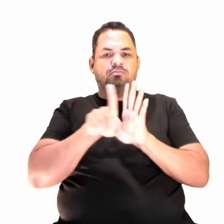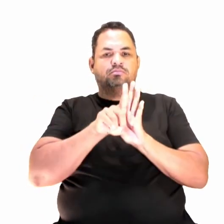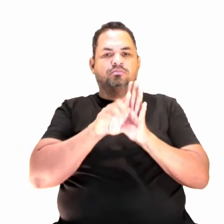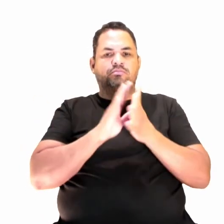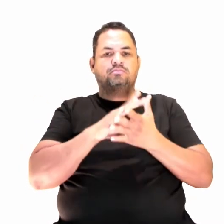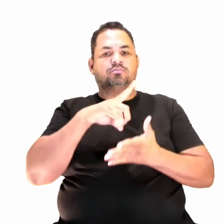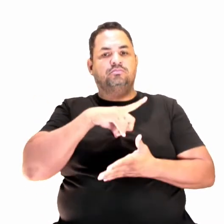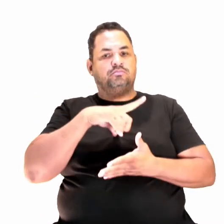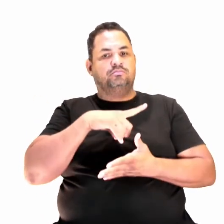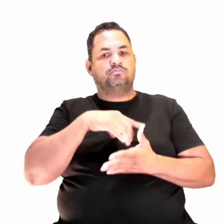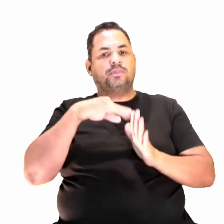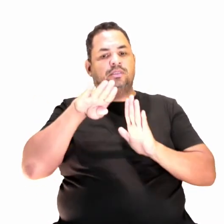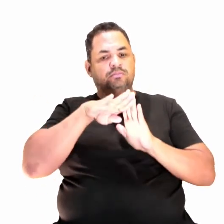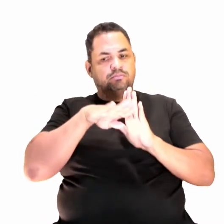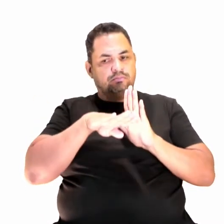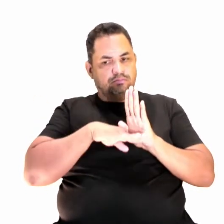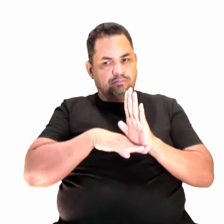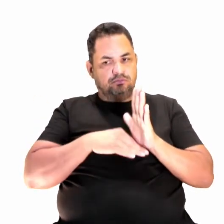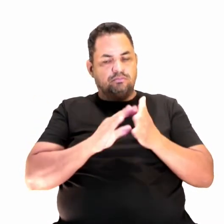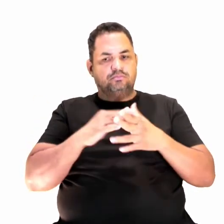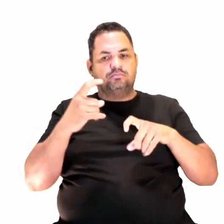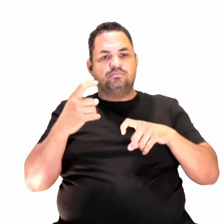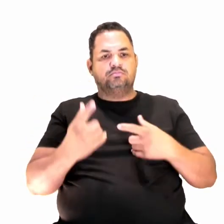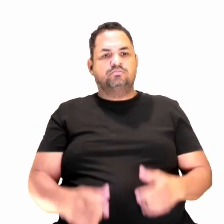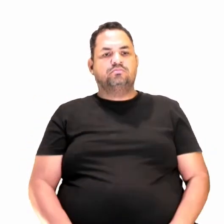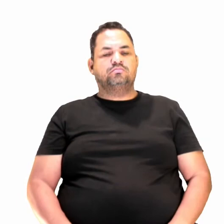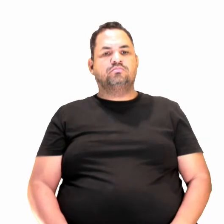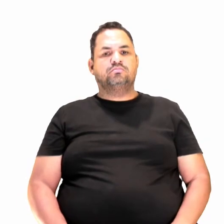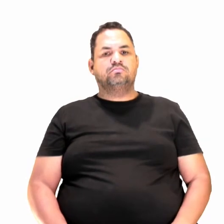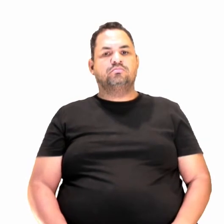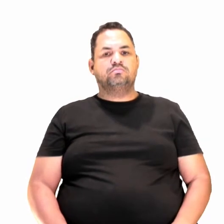em posse deles, certo? E aí,